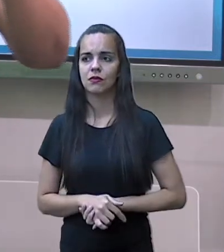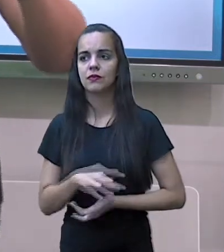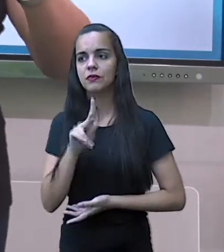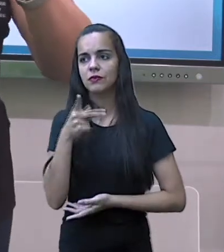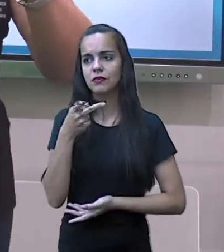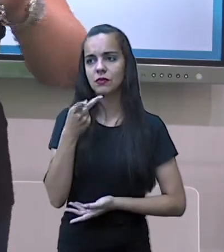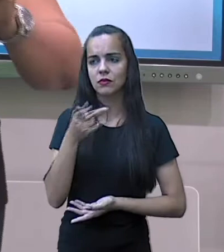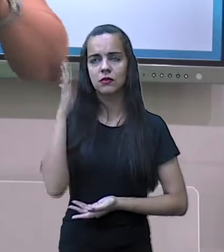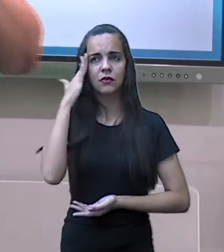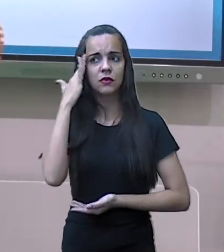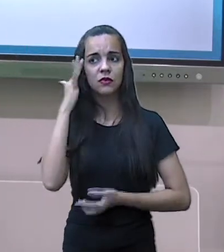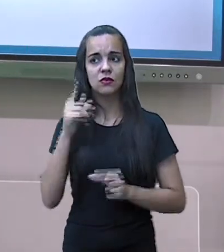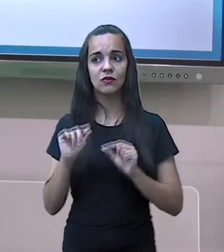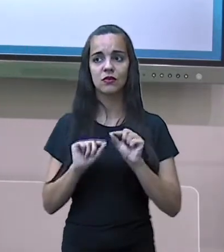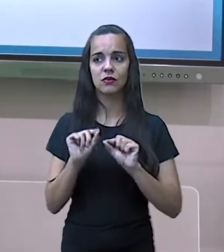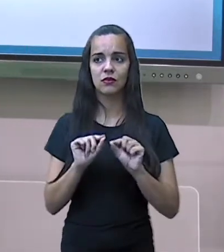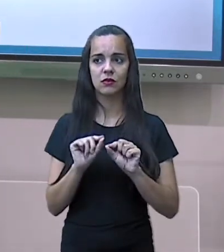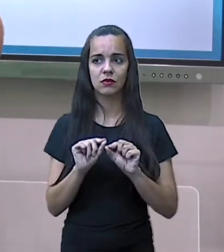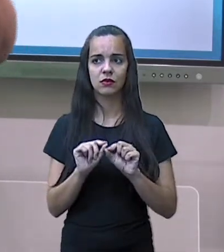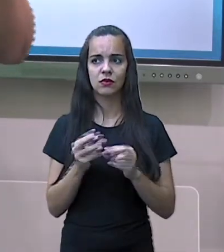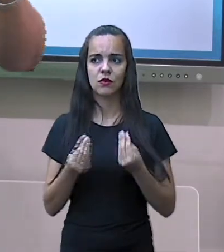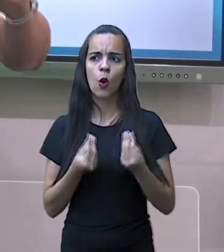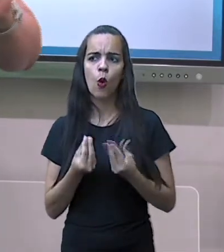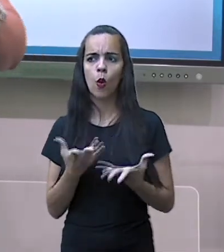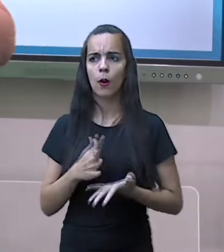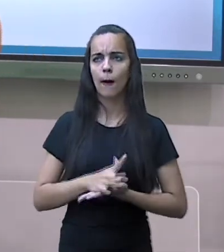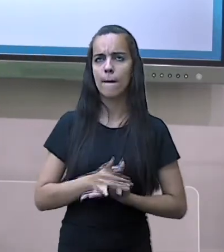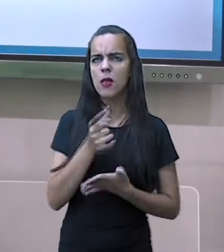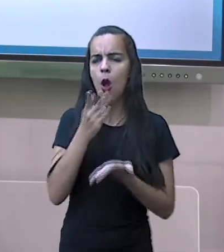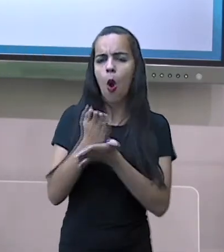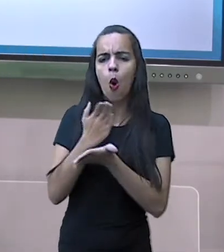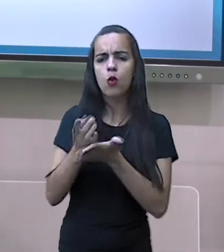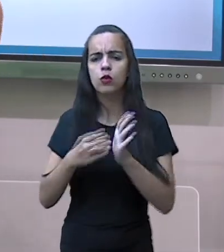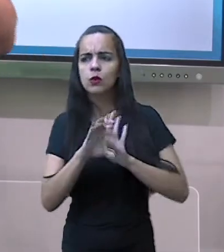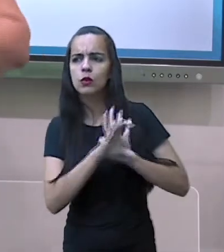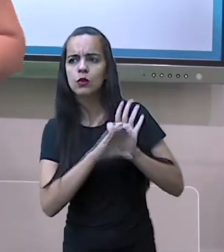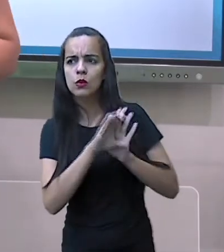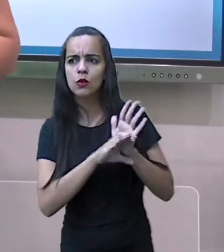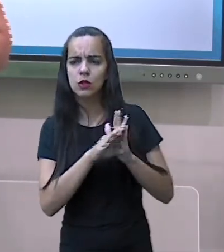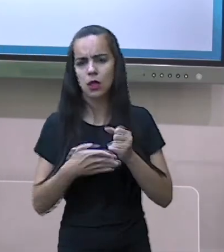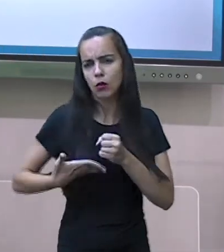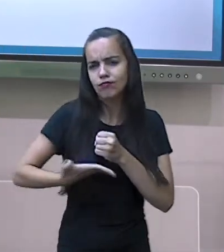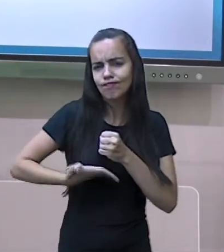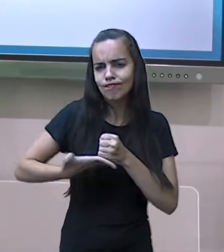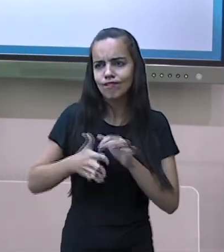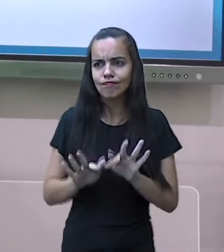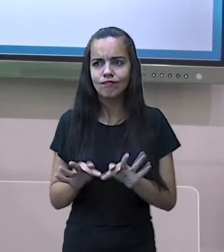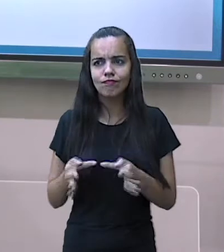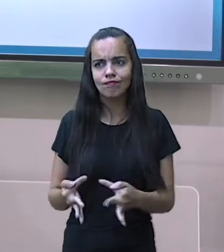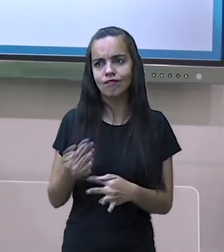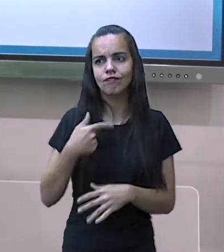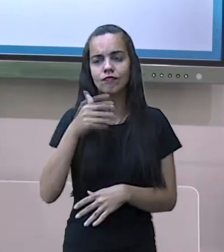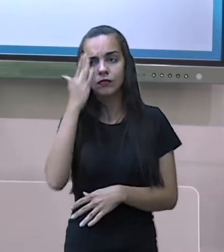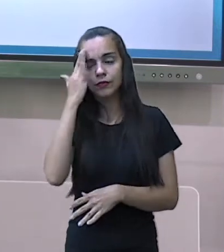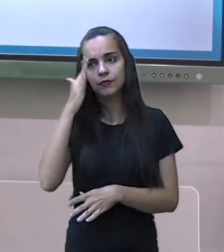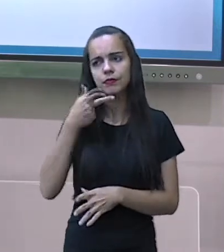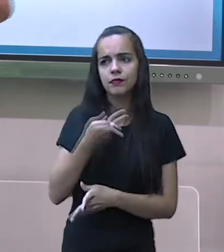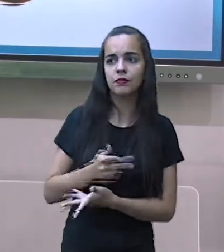nós vamos entender dois conceitos básicos de um rio. Um rio pode